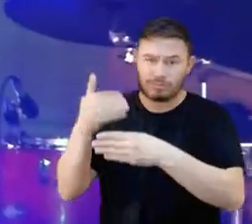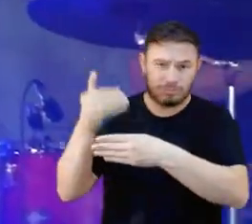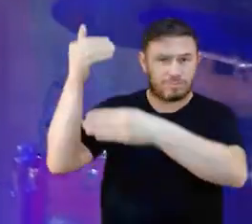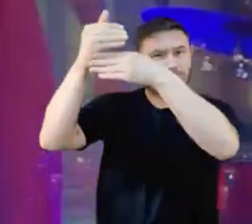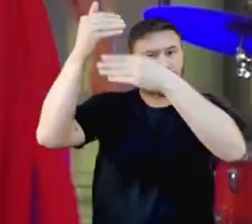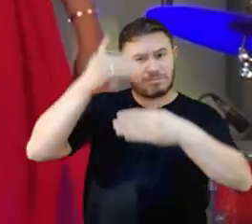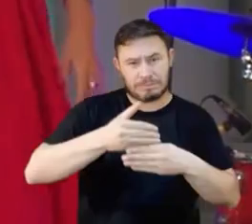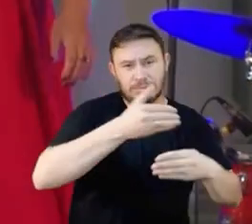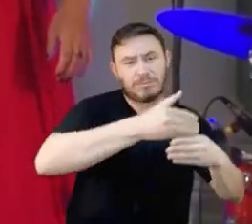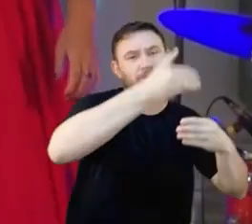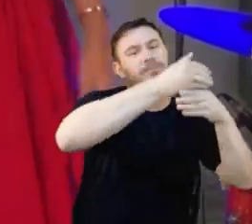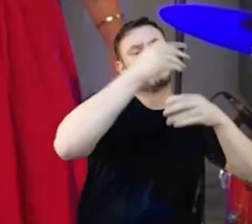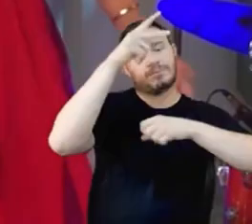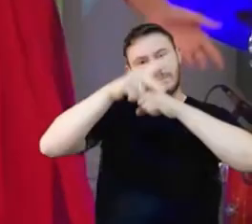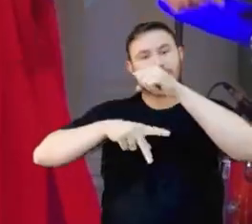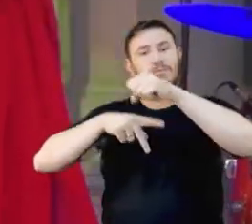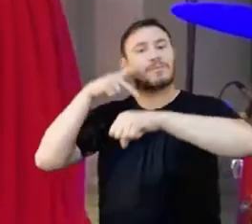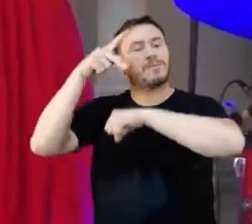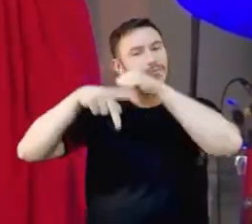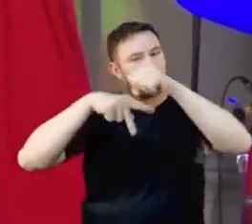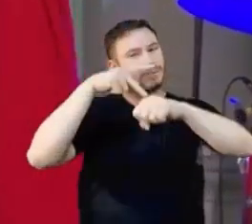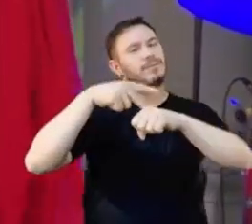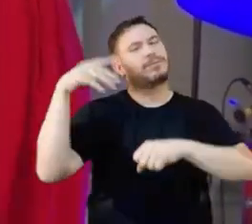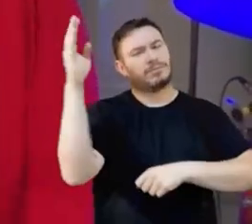pelos muros do